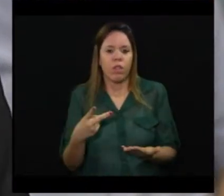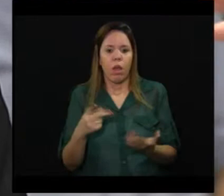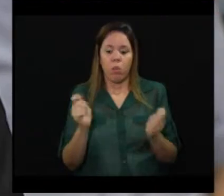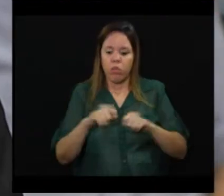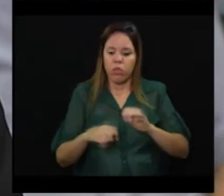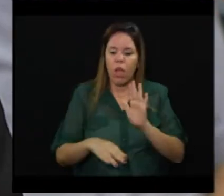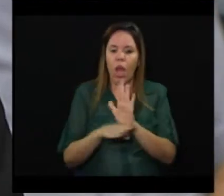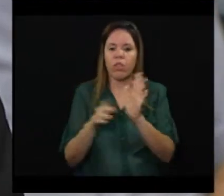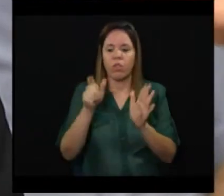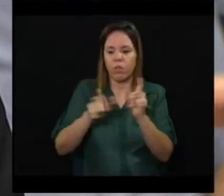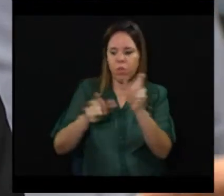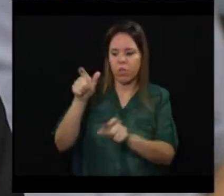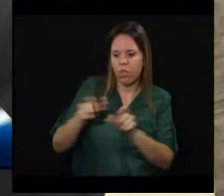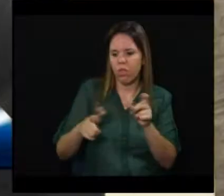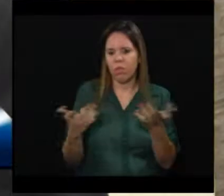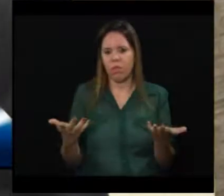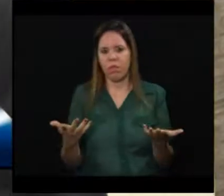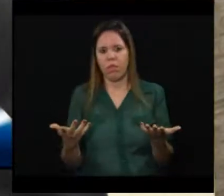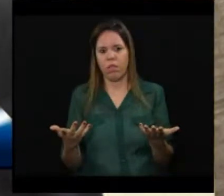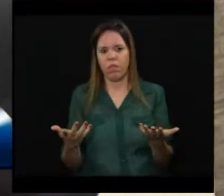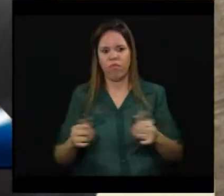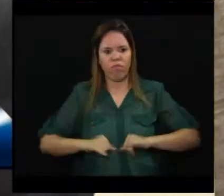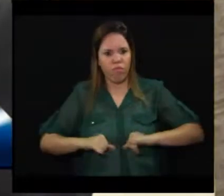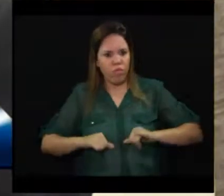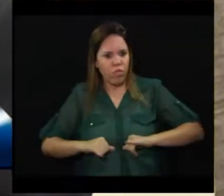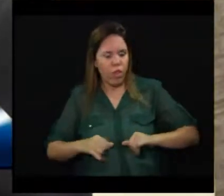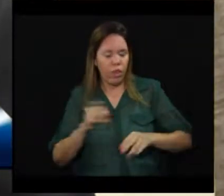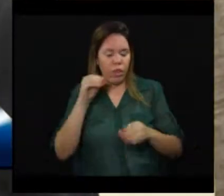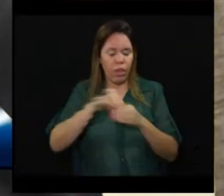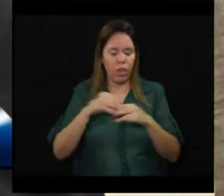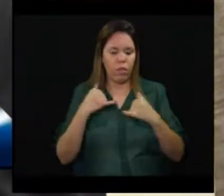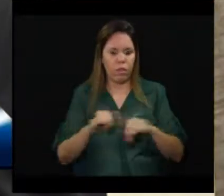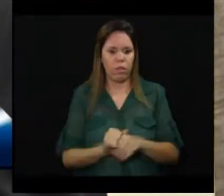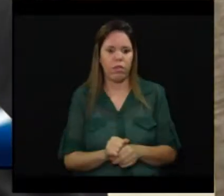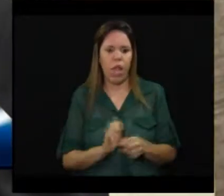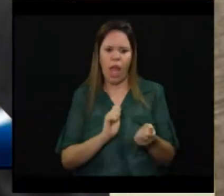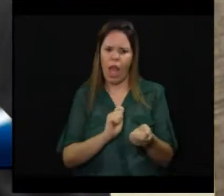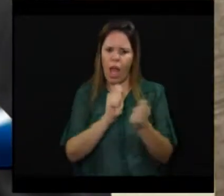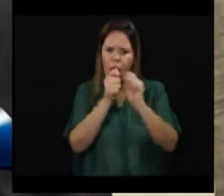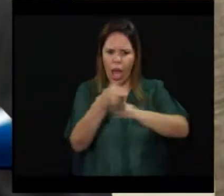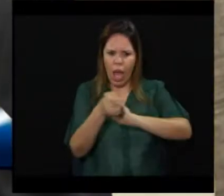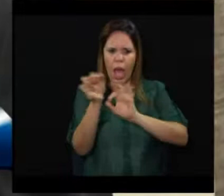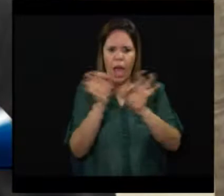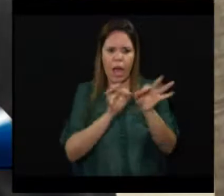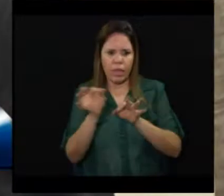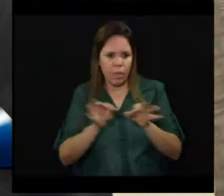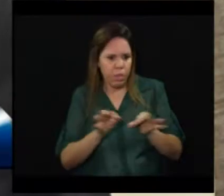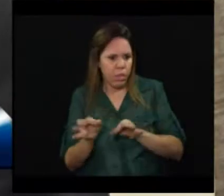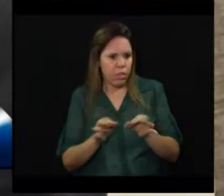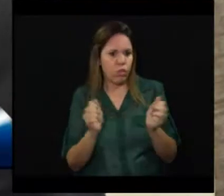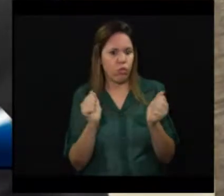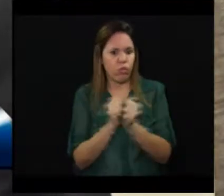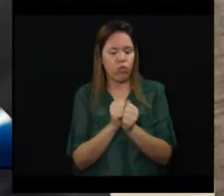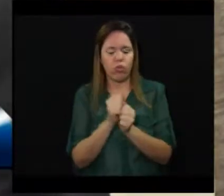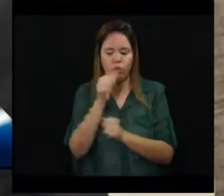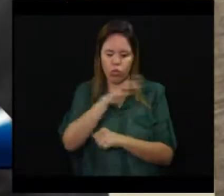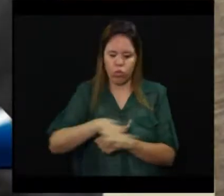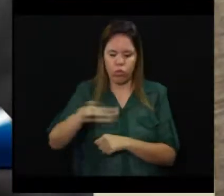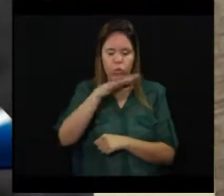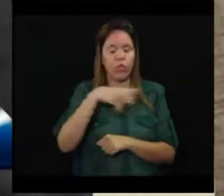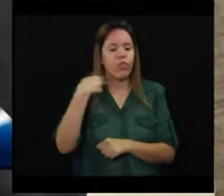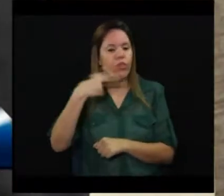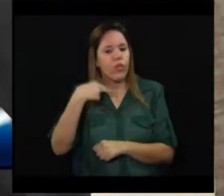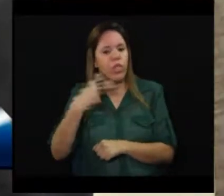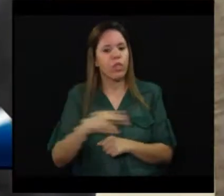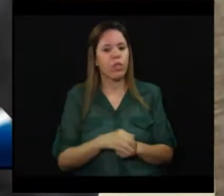possíveis vítimas no transporte. As adequações que nós fizemos junto com os outros vereadores, mas